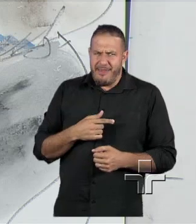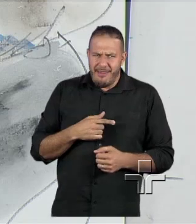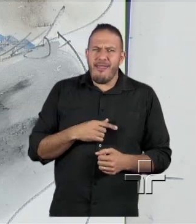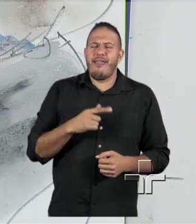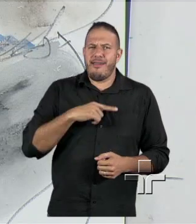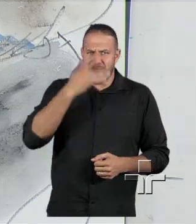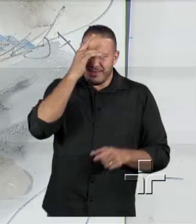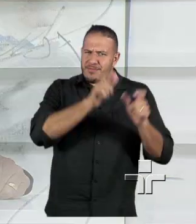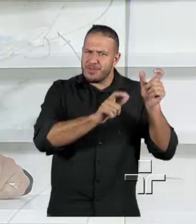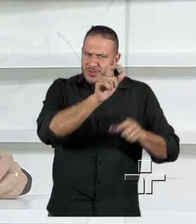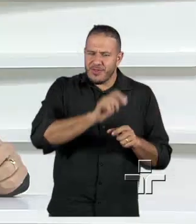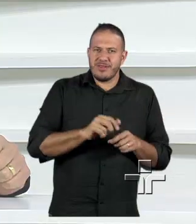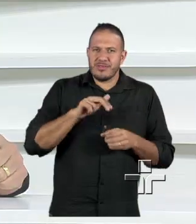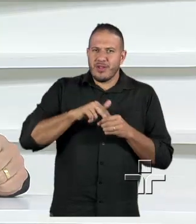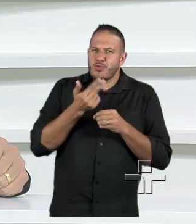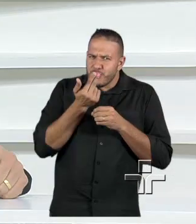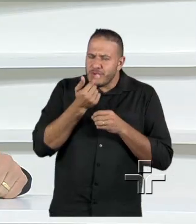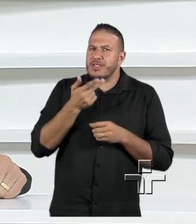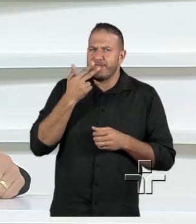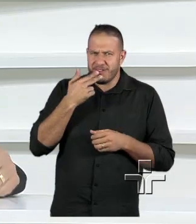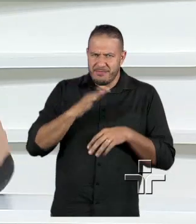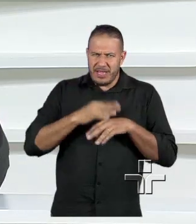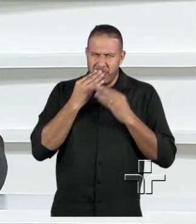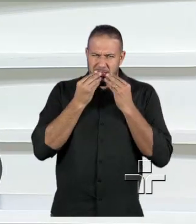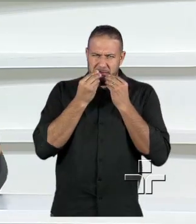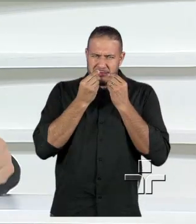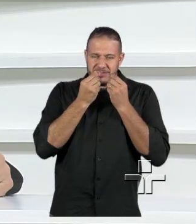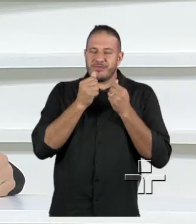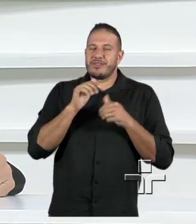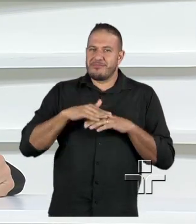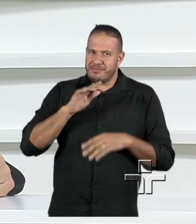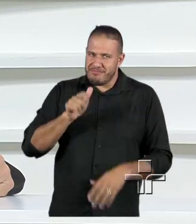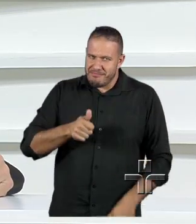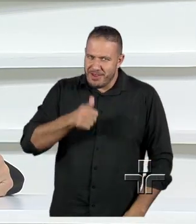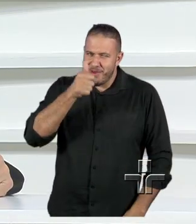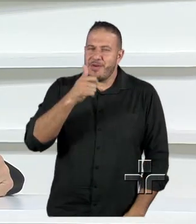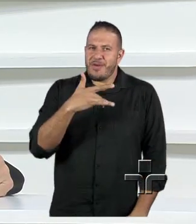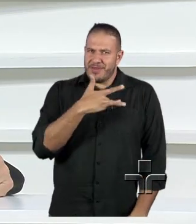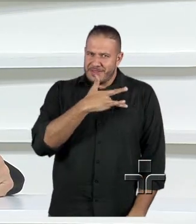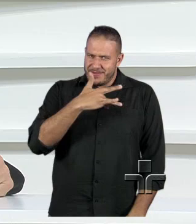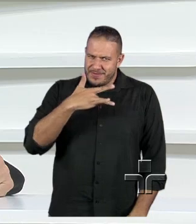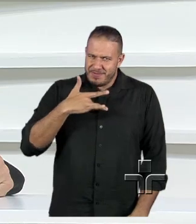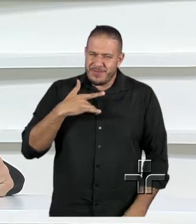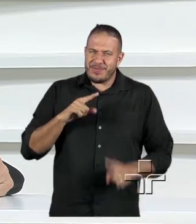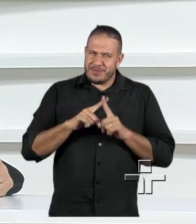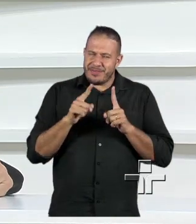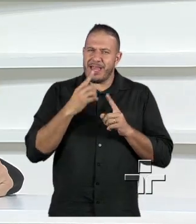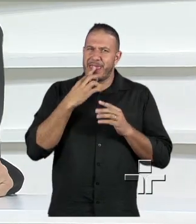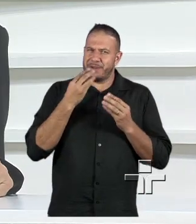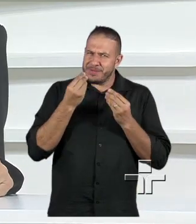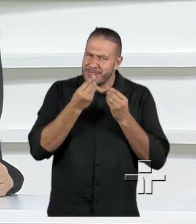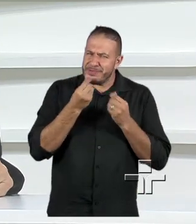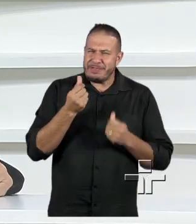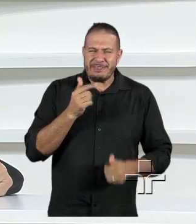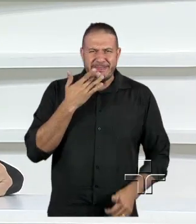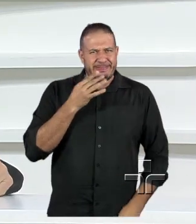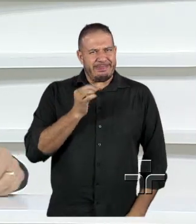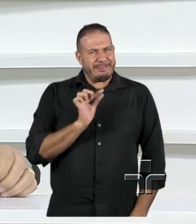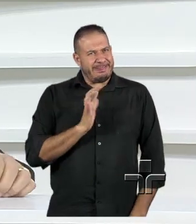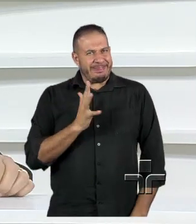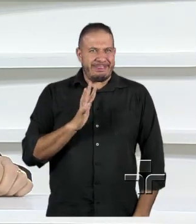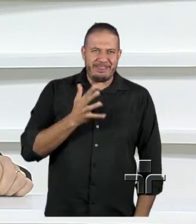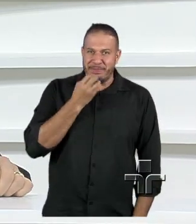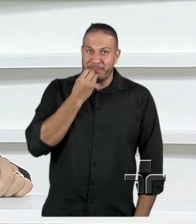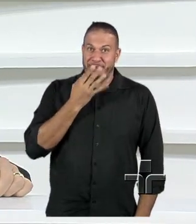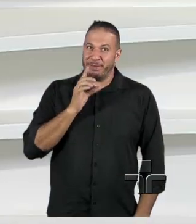recomendam. Fortemente. Quanto mais amargo, ele melhor para a saúde, mas para o sabor, Alexandre, nem